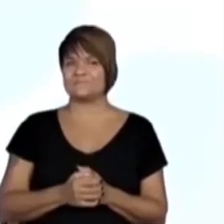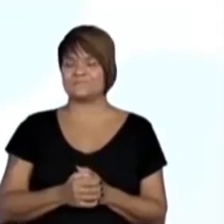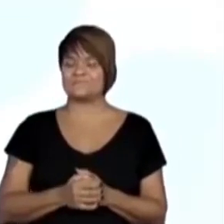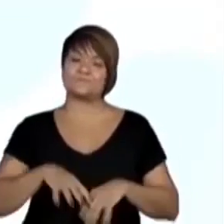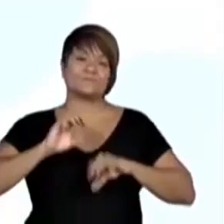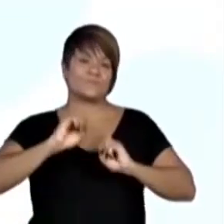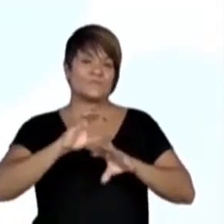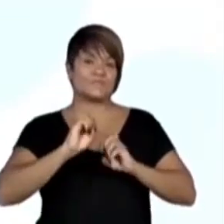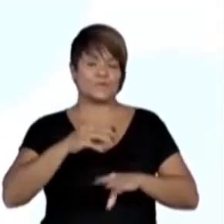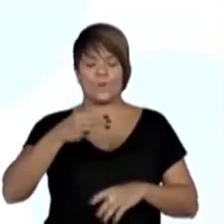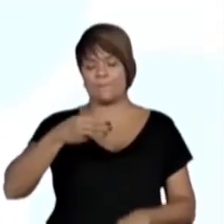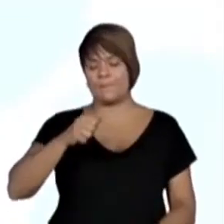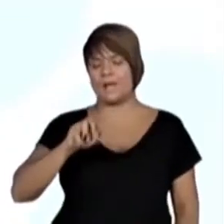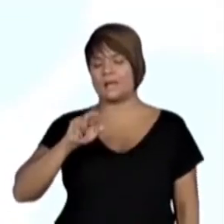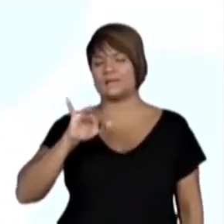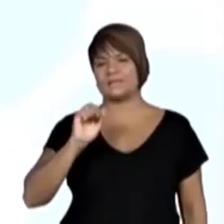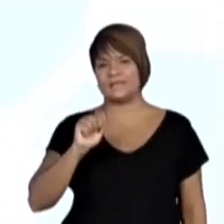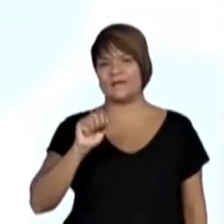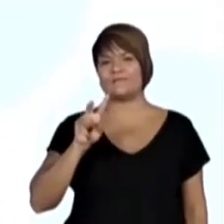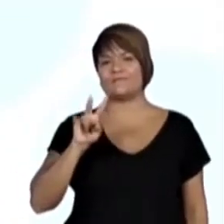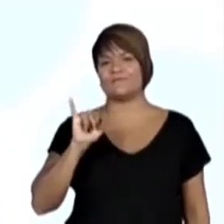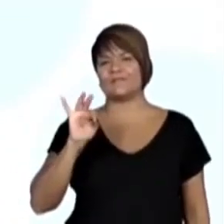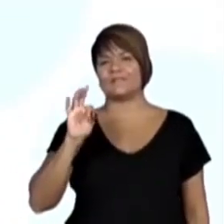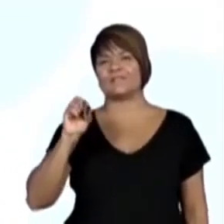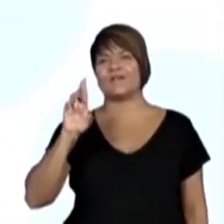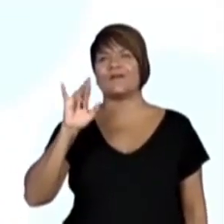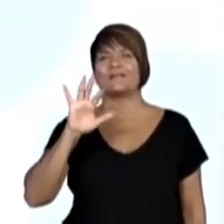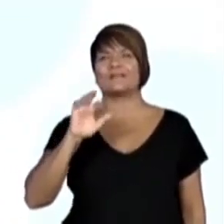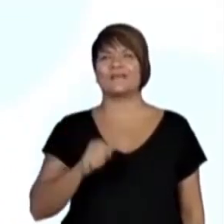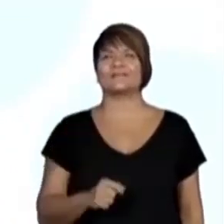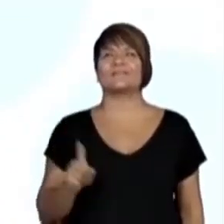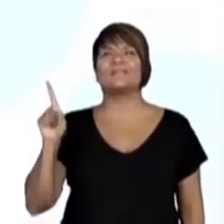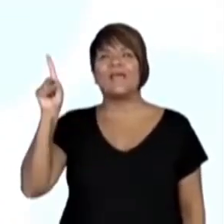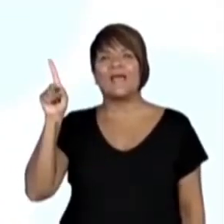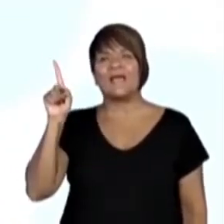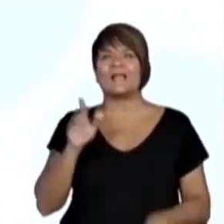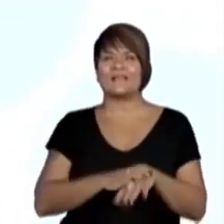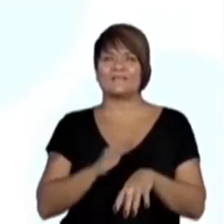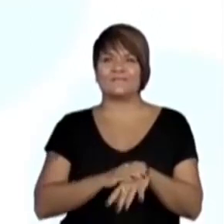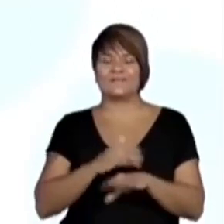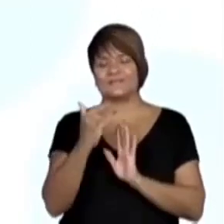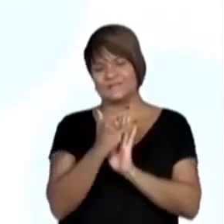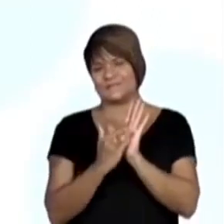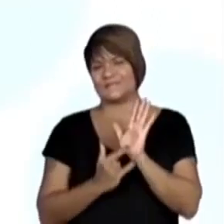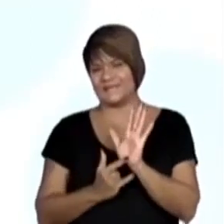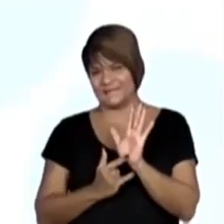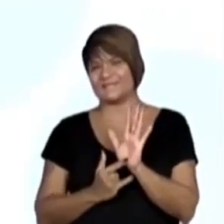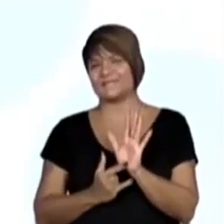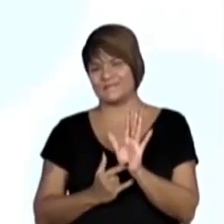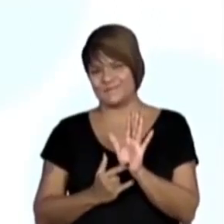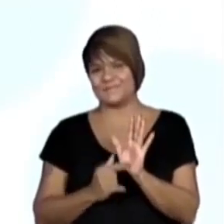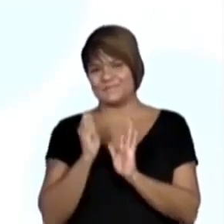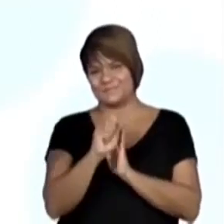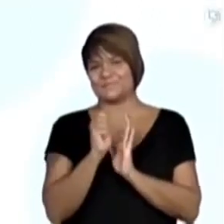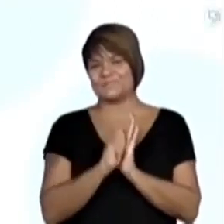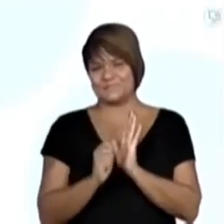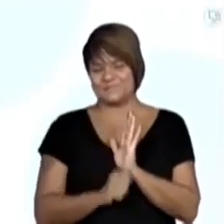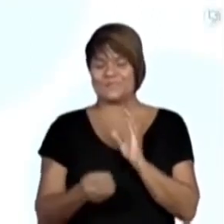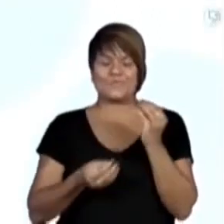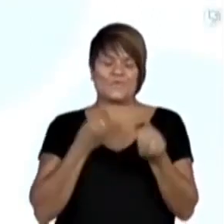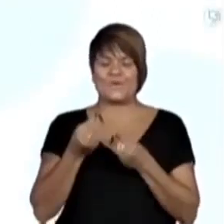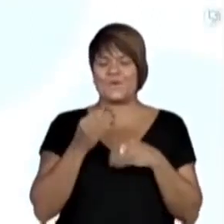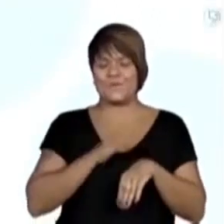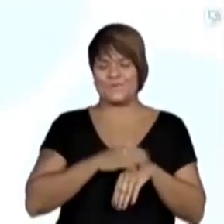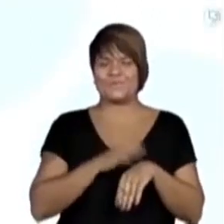Maria Vitória. Ó, a Maria Vitória aqui, que bonitinha. Ela fez o texto ensinando como